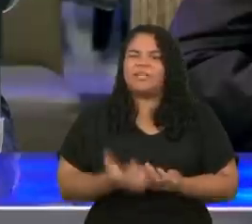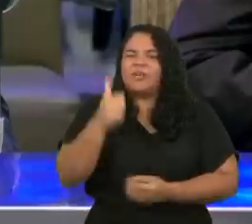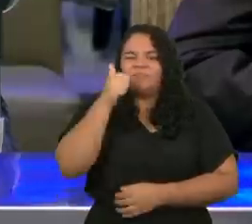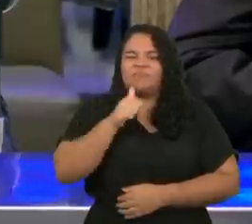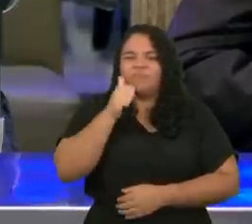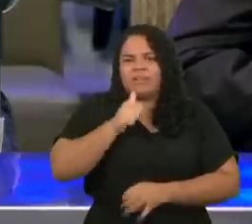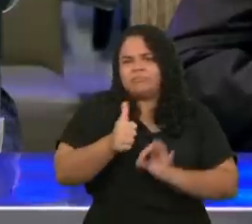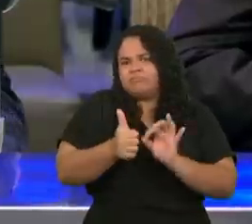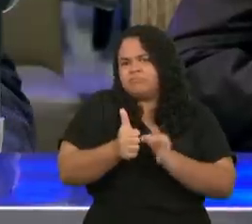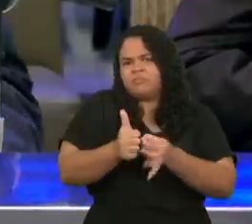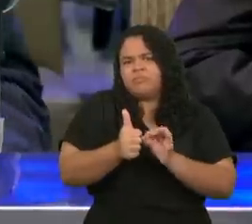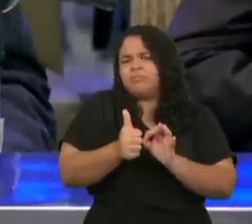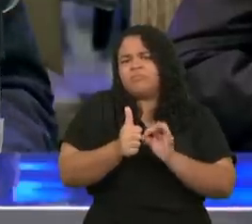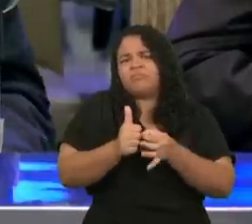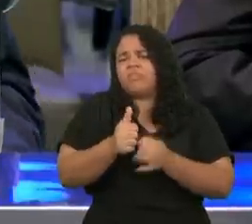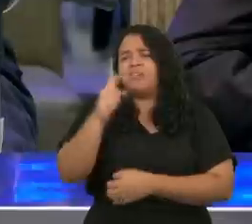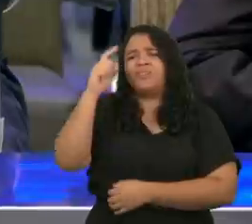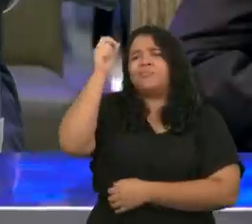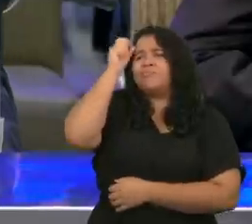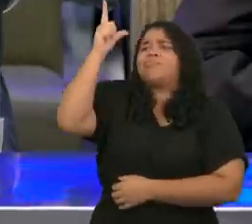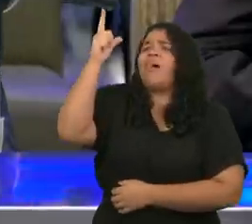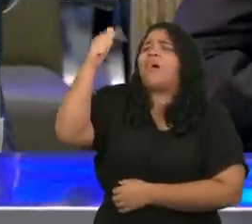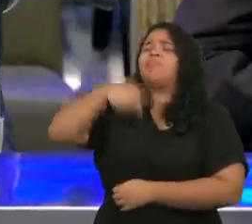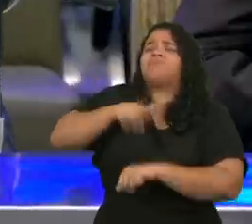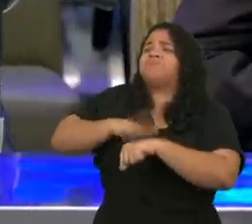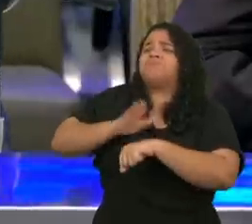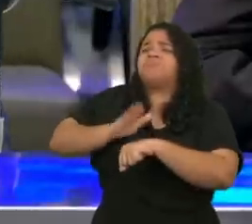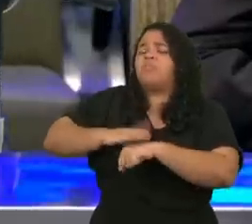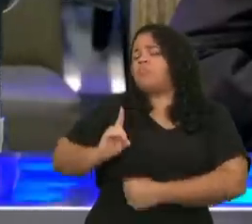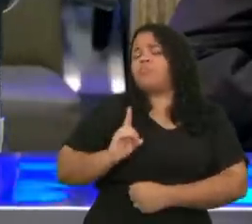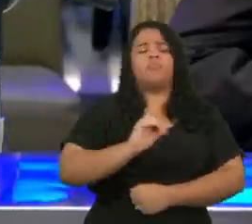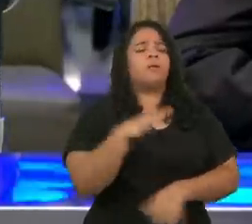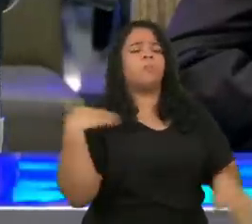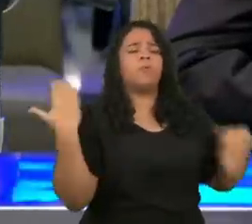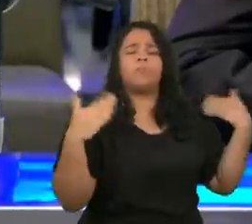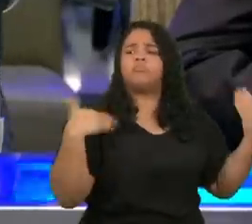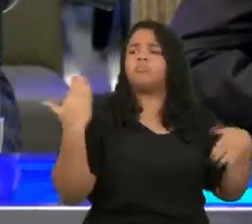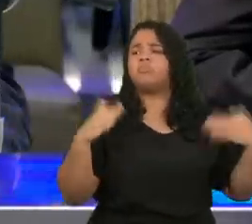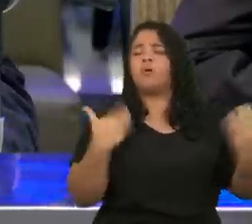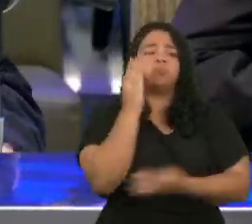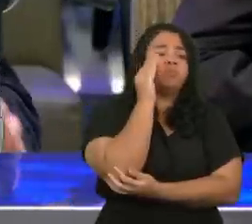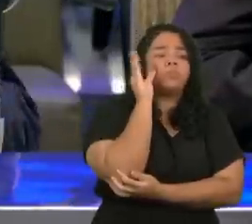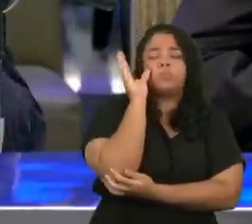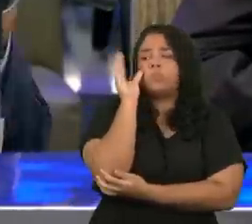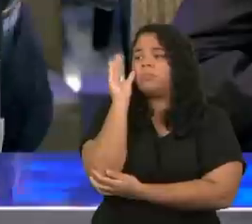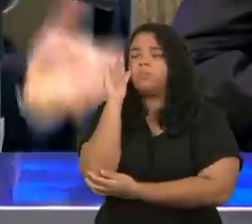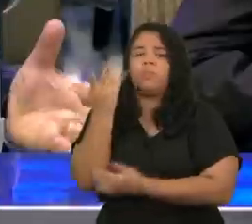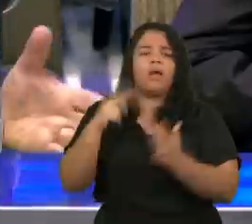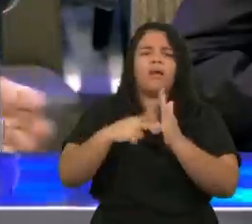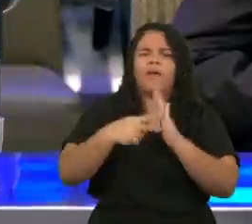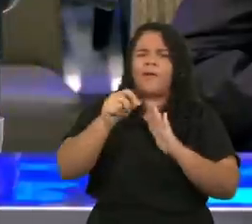autorização de quem ela não disse para onde ia não é isso como acontece com muitas